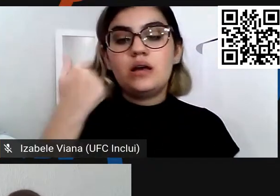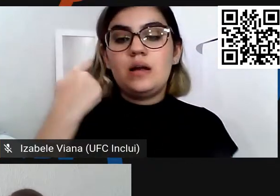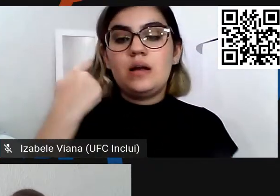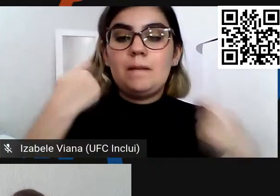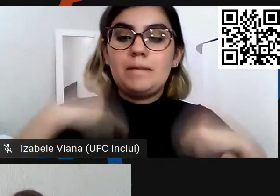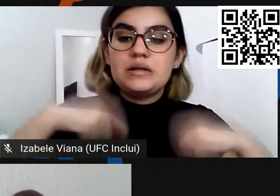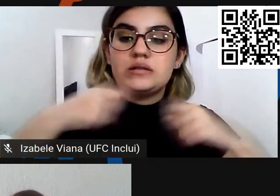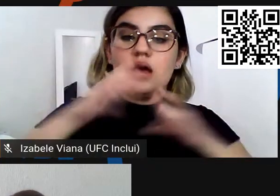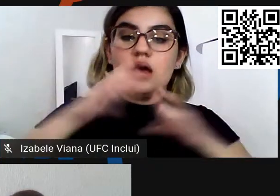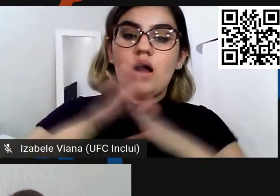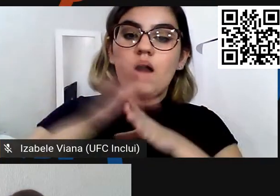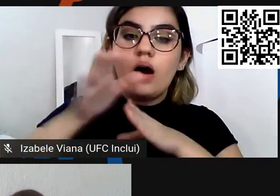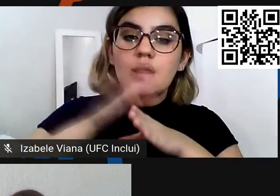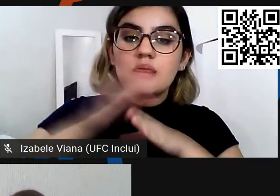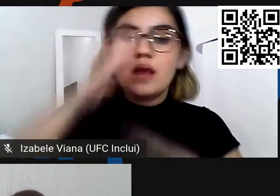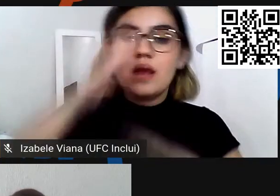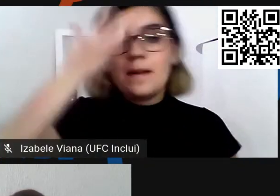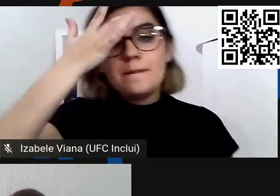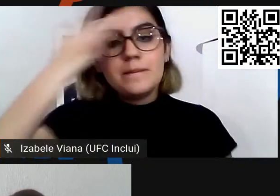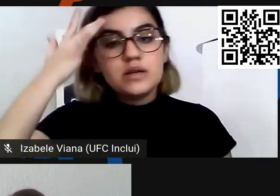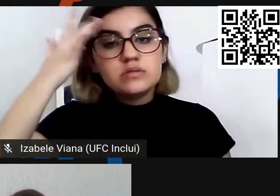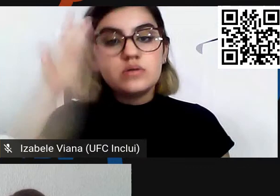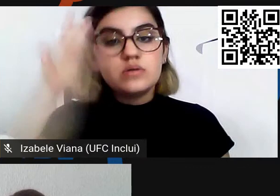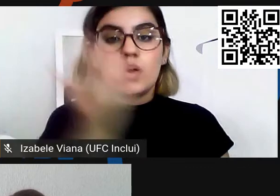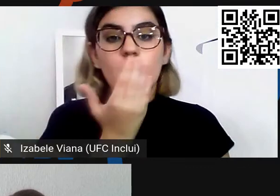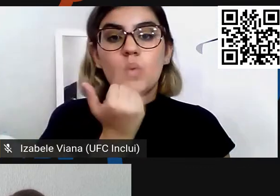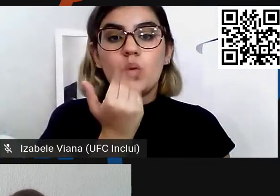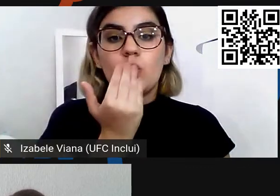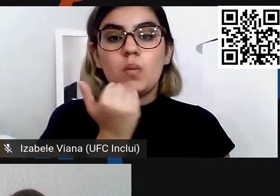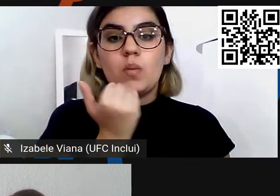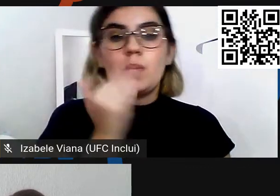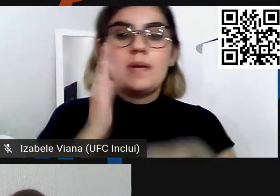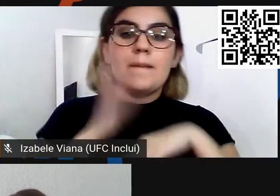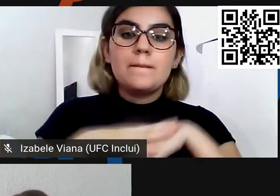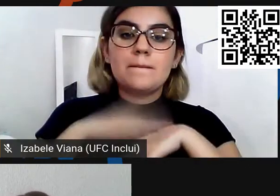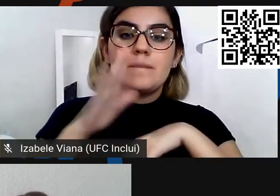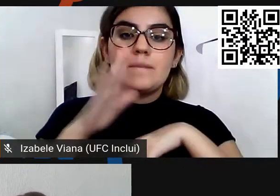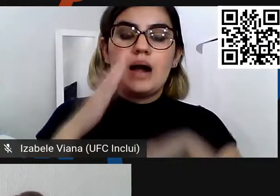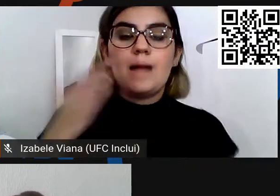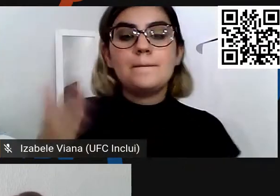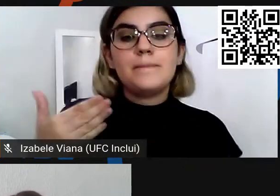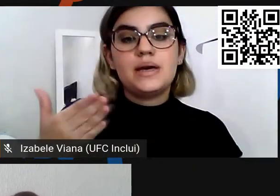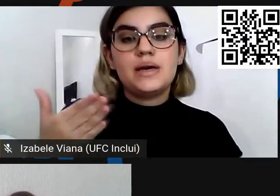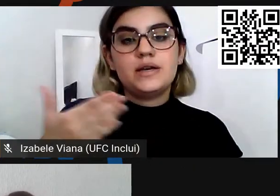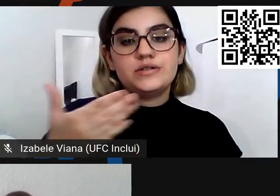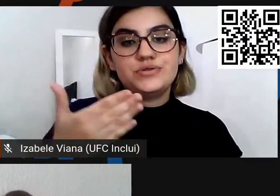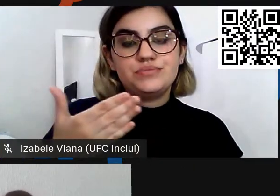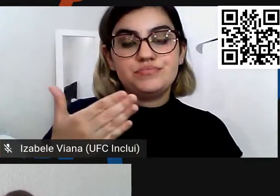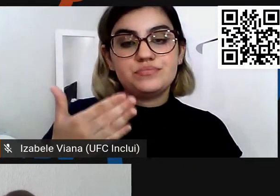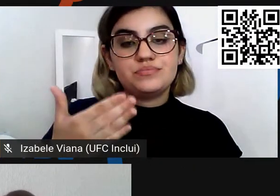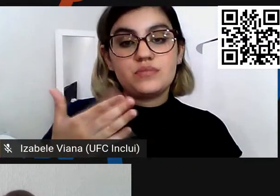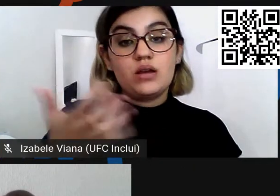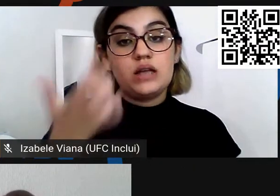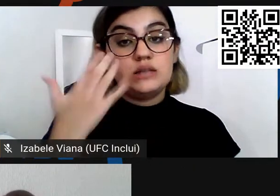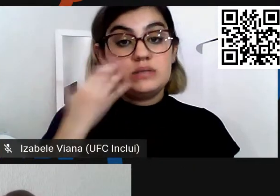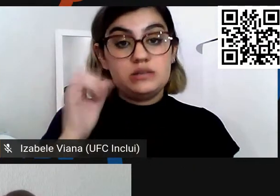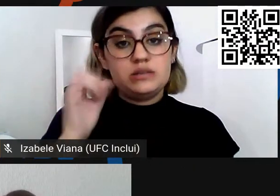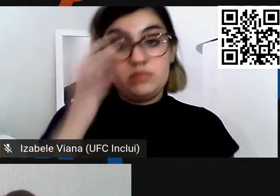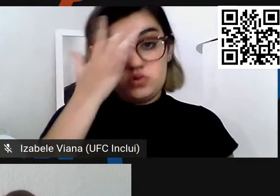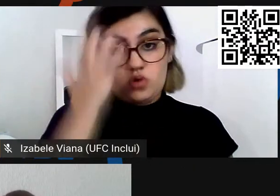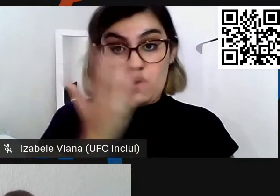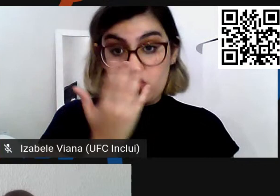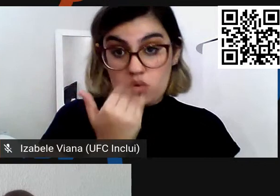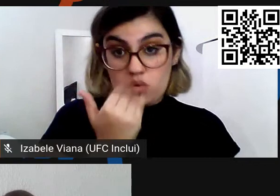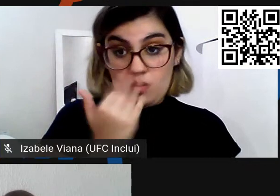pessoas comerem mais peixe, né? Então, eu quero saber se a dieta com peixe, ela